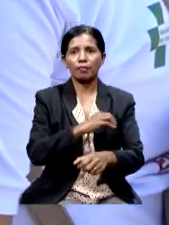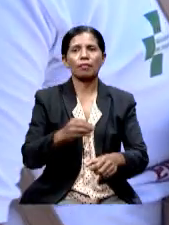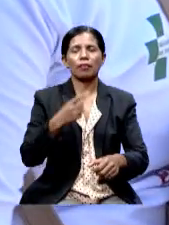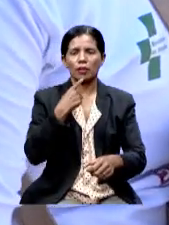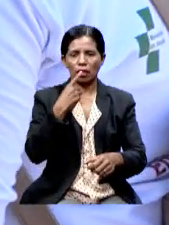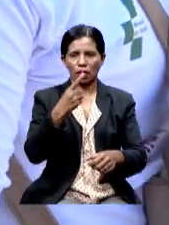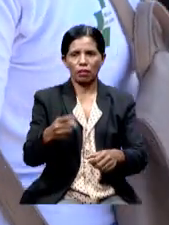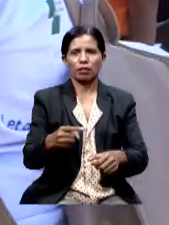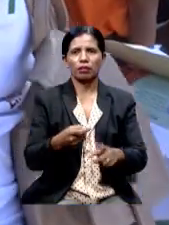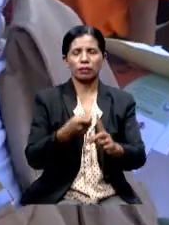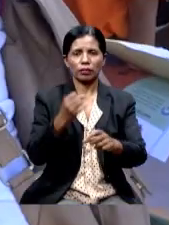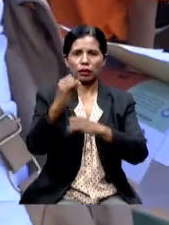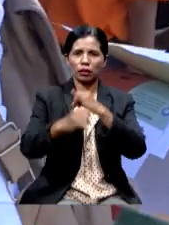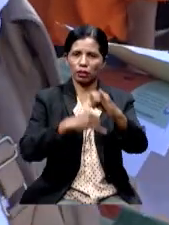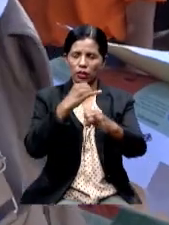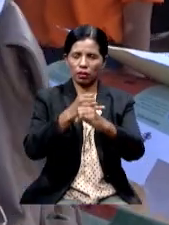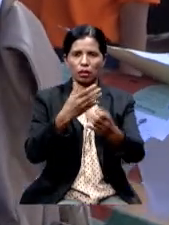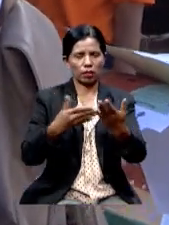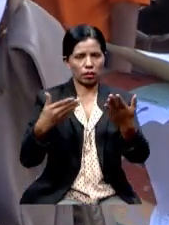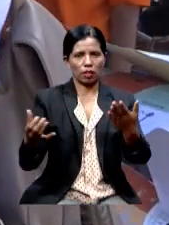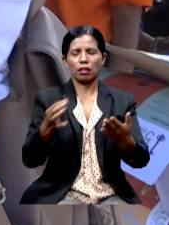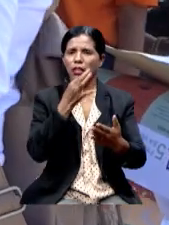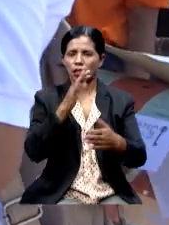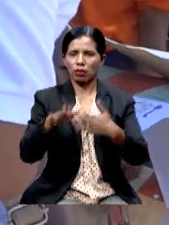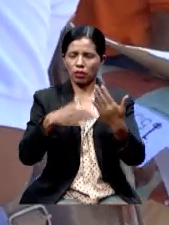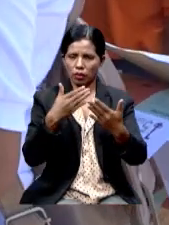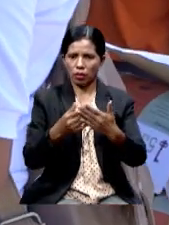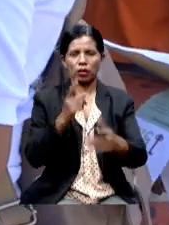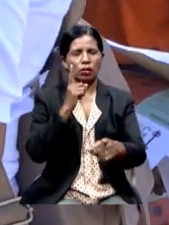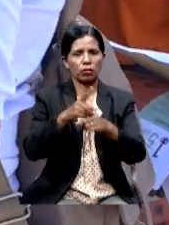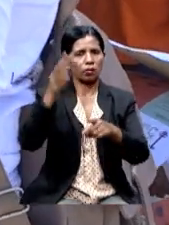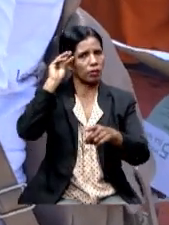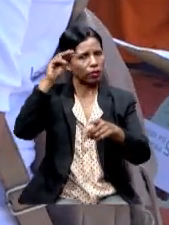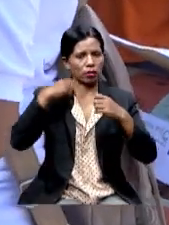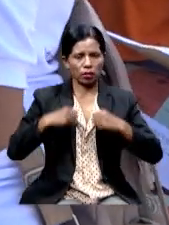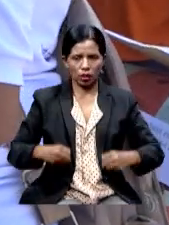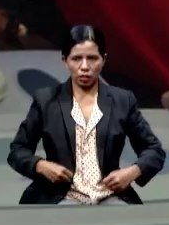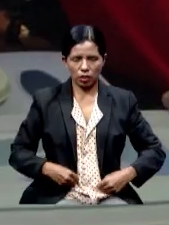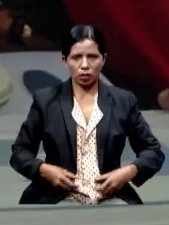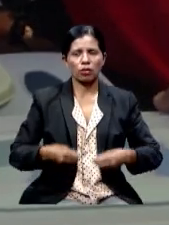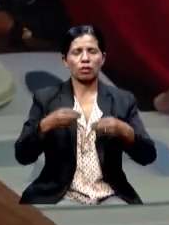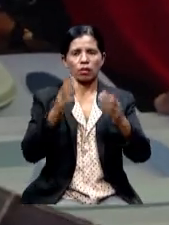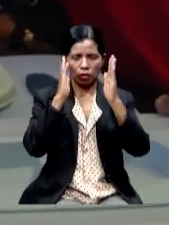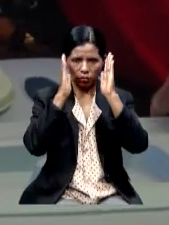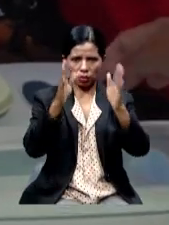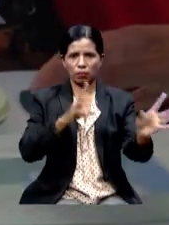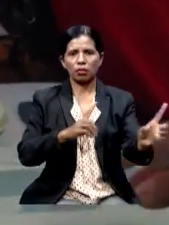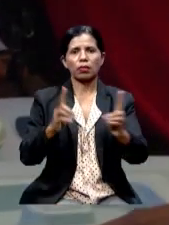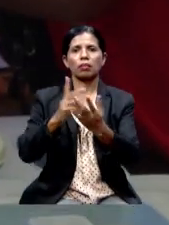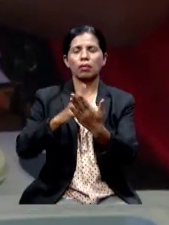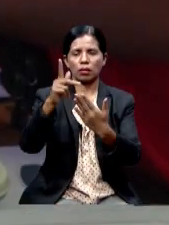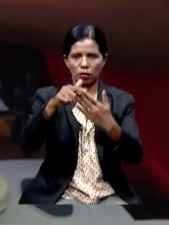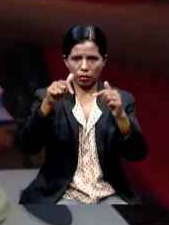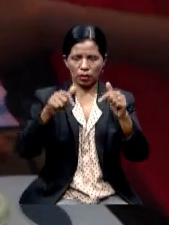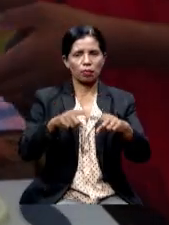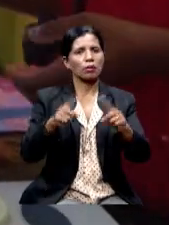no estandarização internacional ba produto alimentar sira, lolos ne Ministério Saúde ma ka autoridade da nebe ato implementa programa ne,